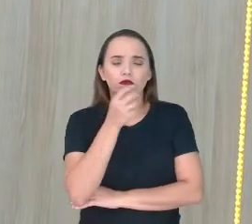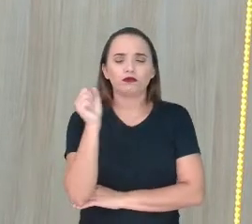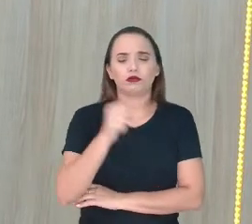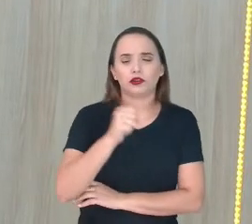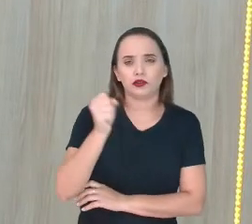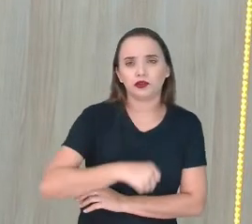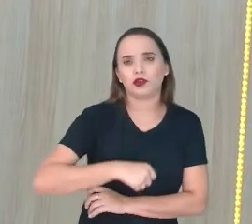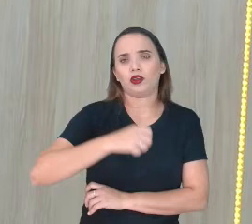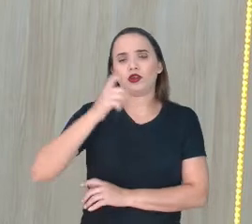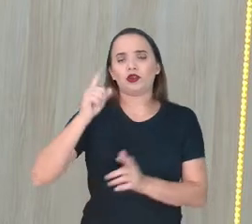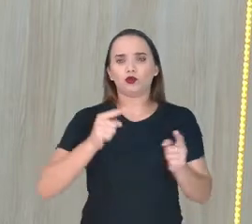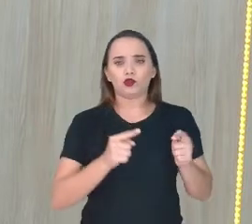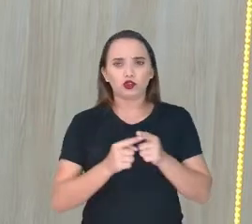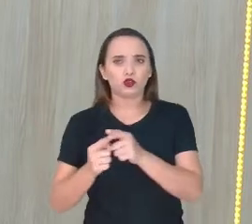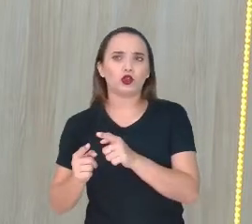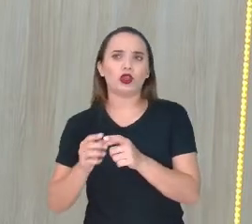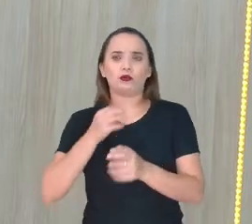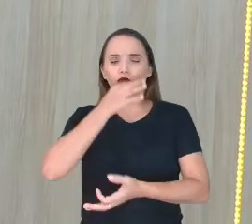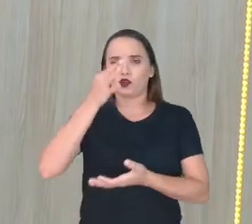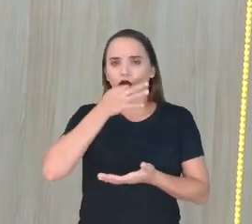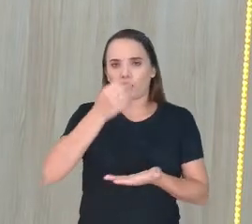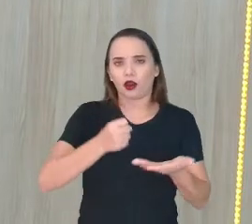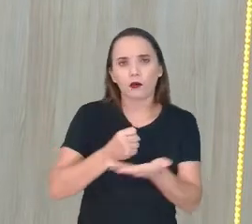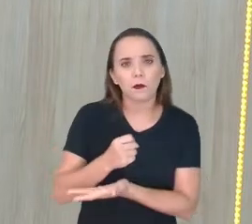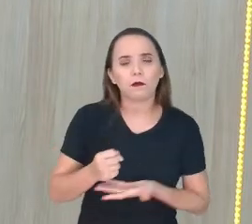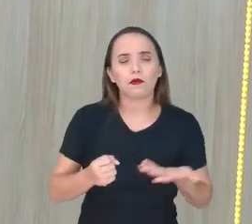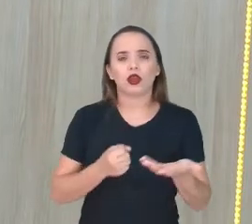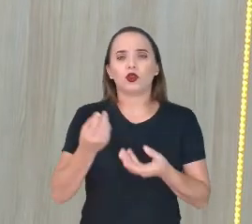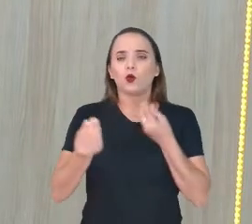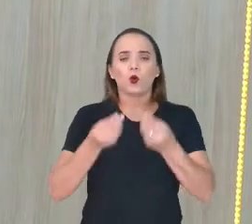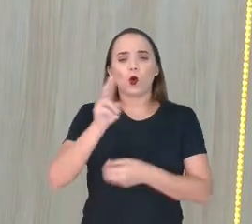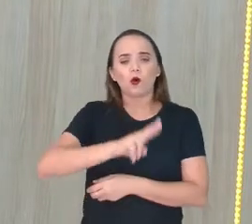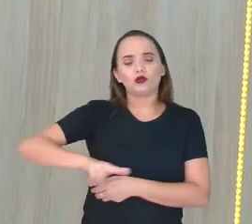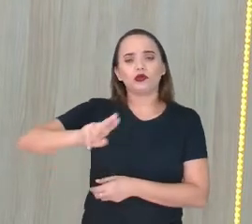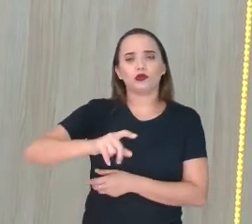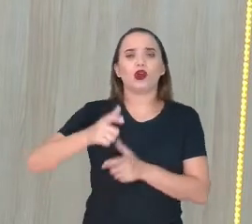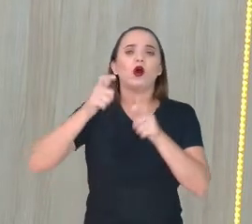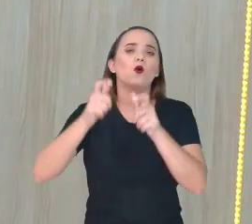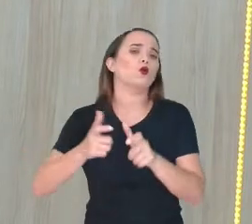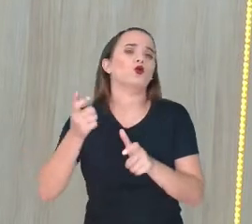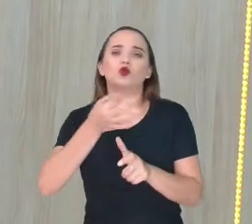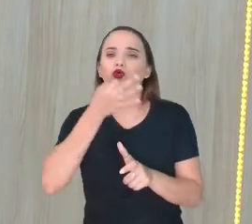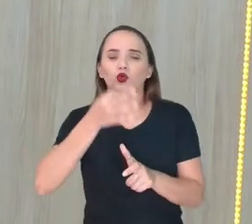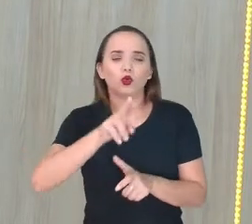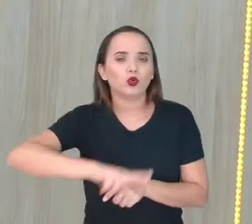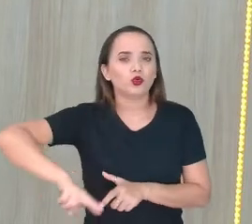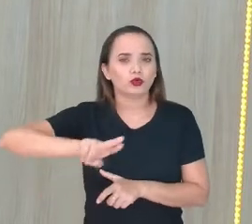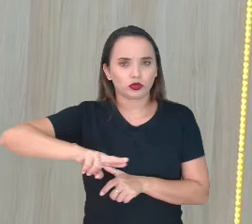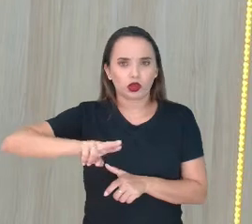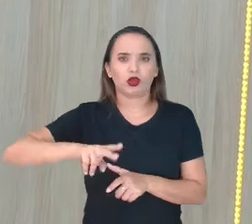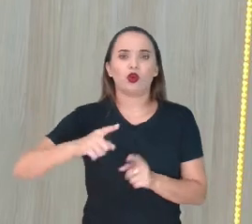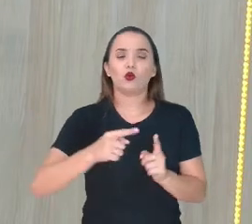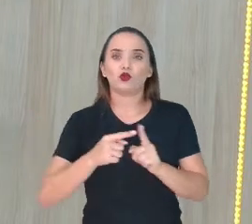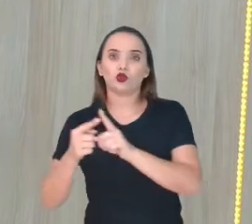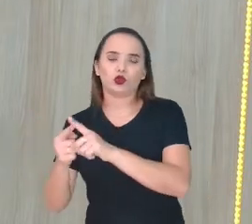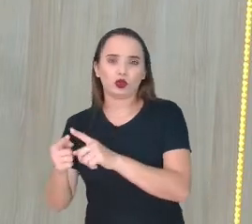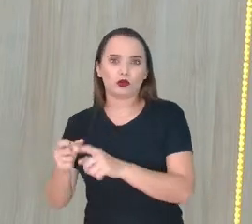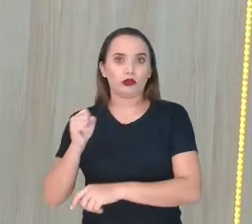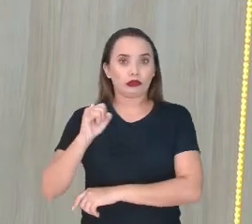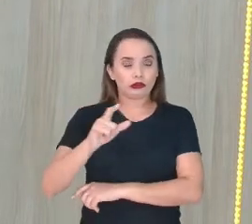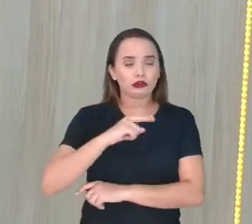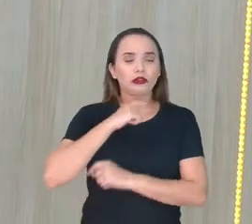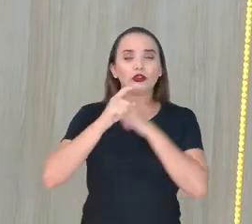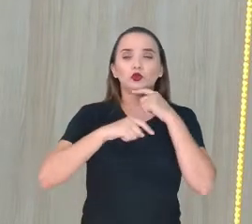é argumento, para que serve, onde a gente usa, como a gente pode usar, os tipos argumentativos. Se ficou alguma